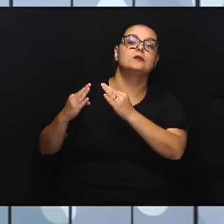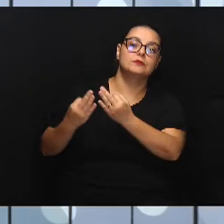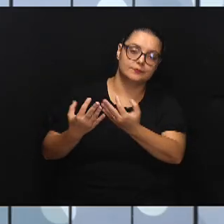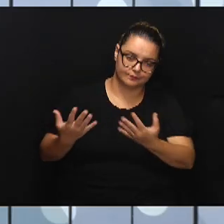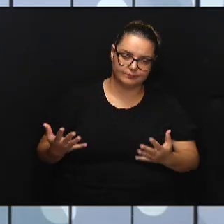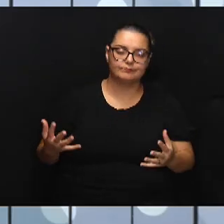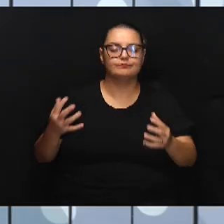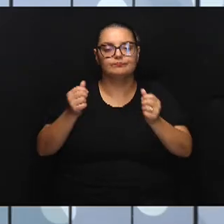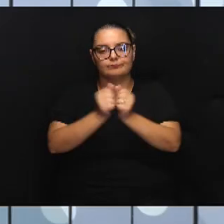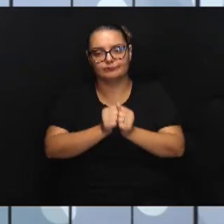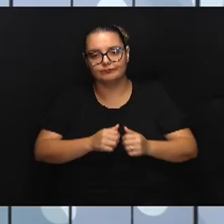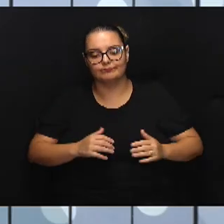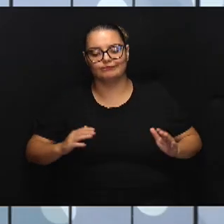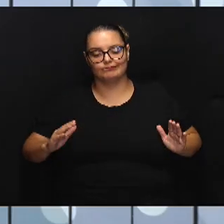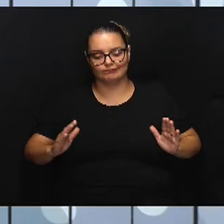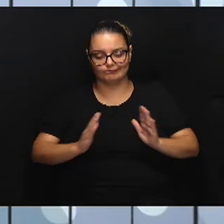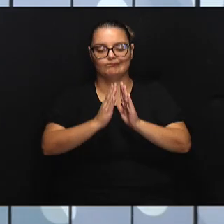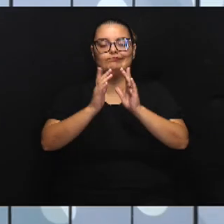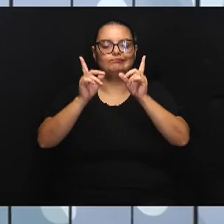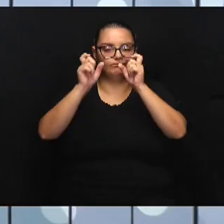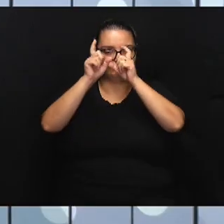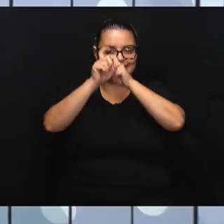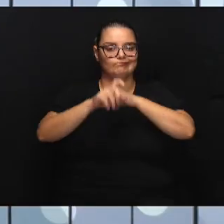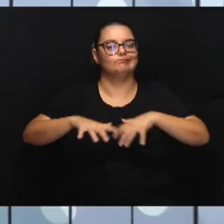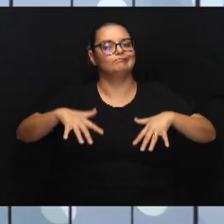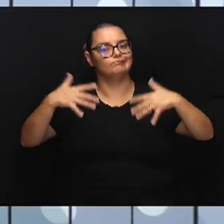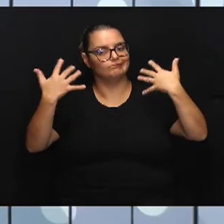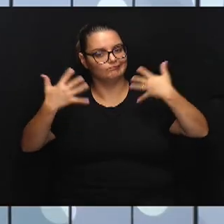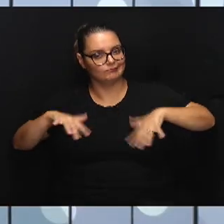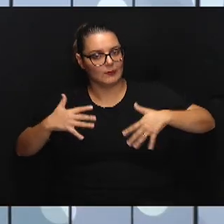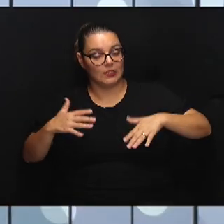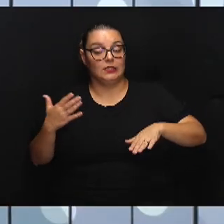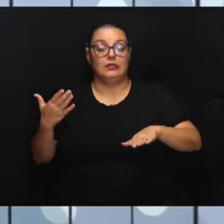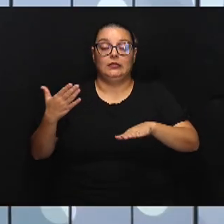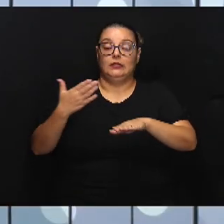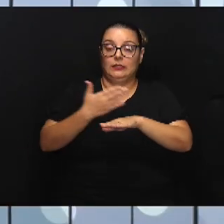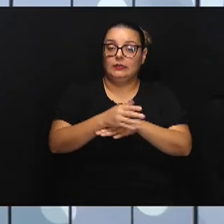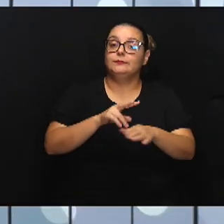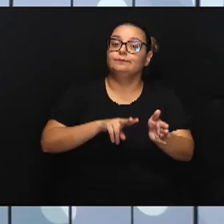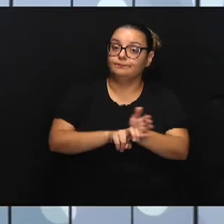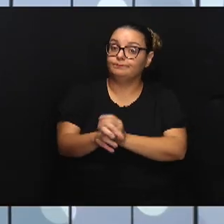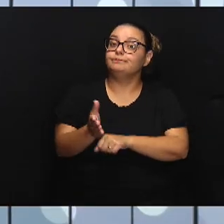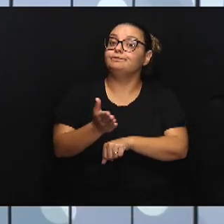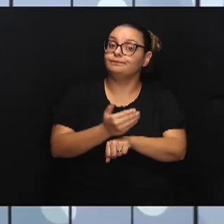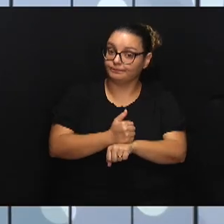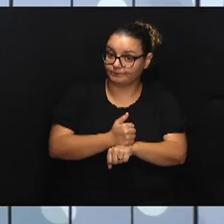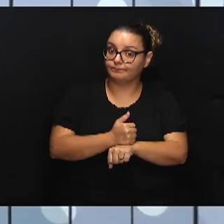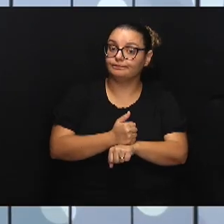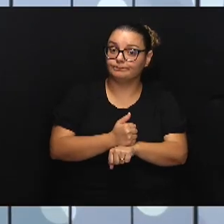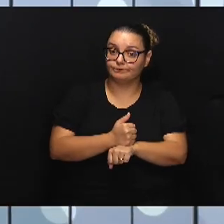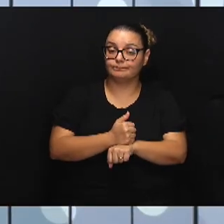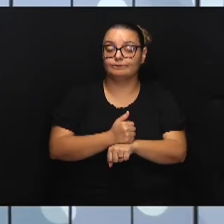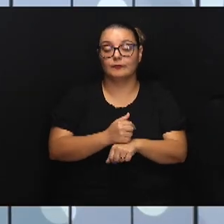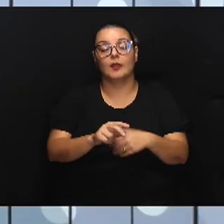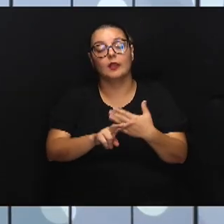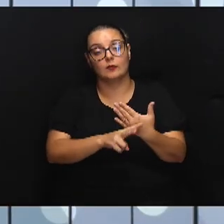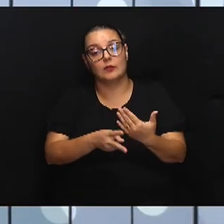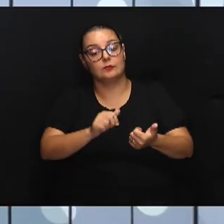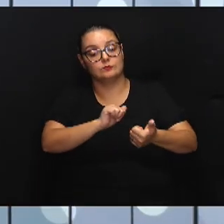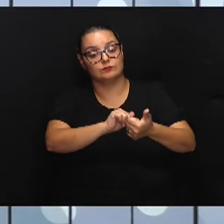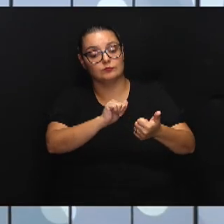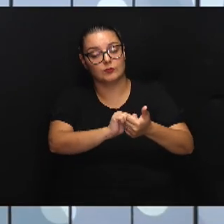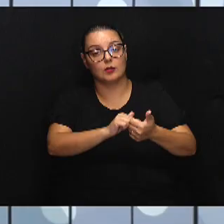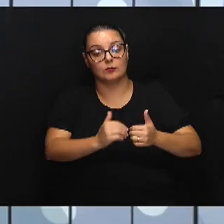ainda seguem enfrentando desafios no acesso ao diagnóstico precoce, intervenções de qualidade